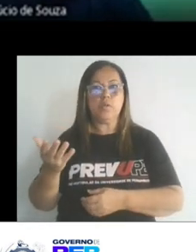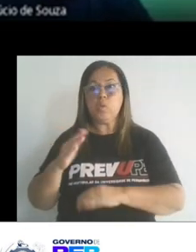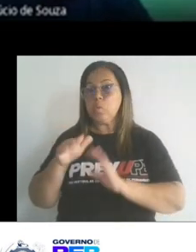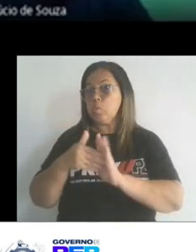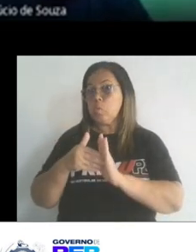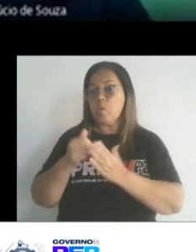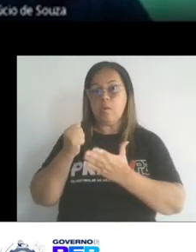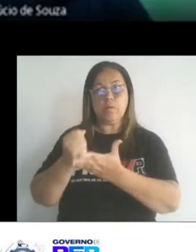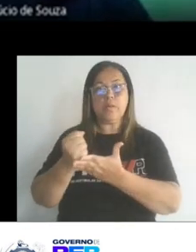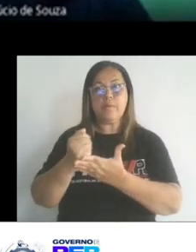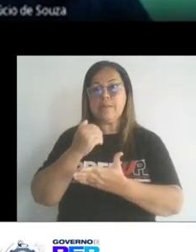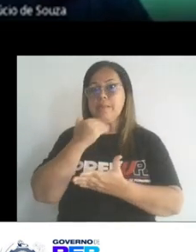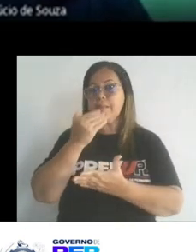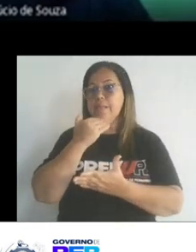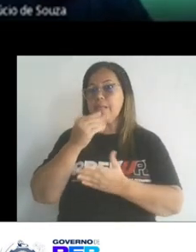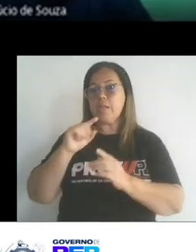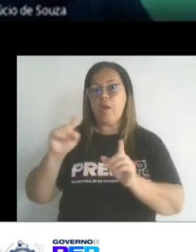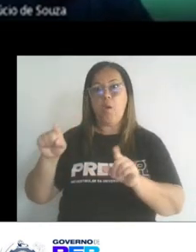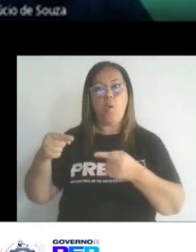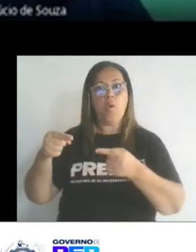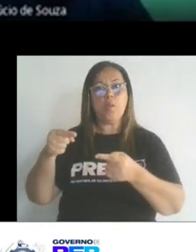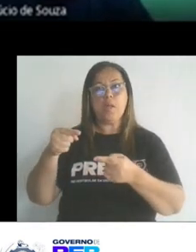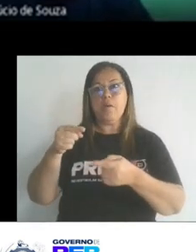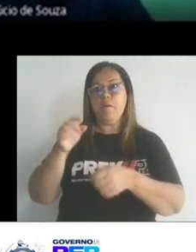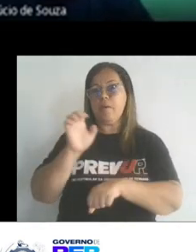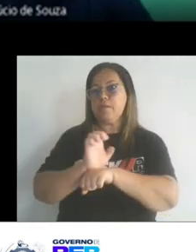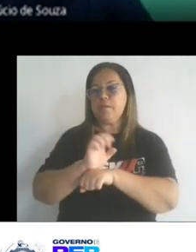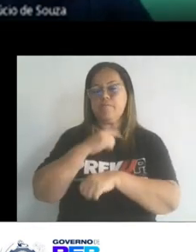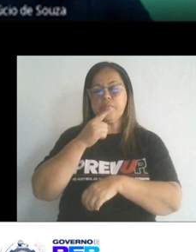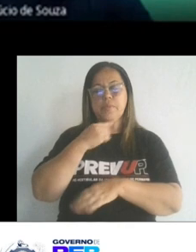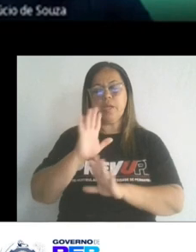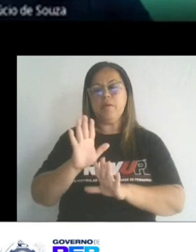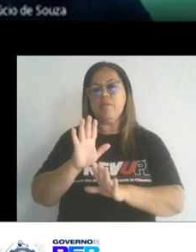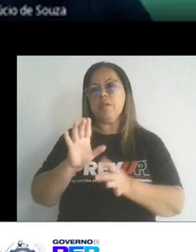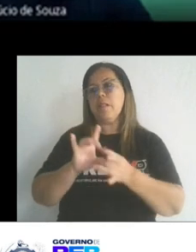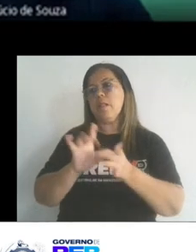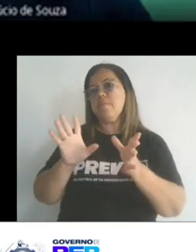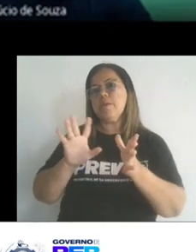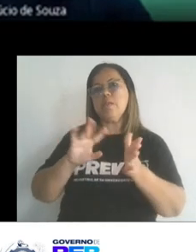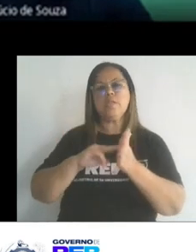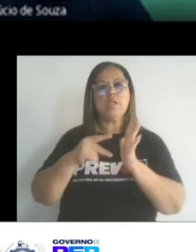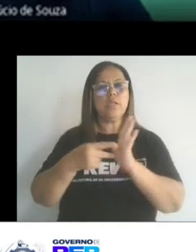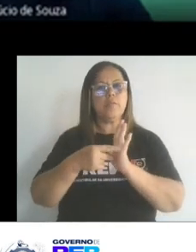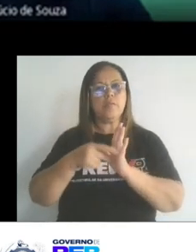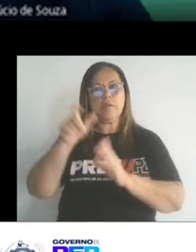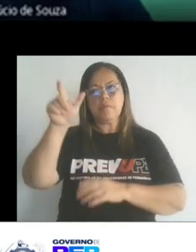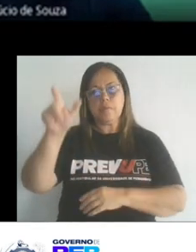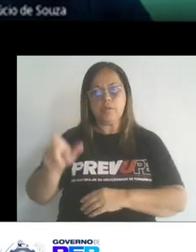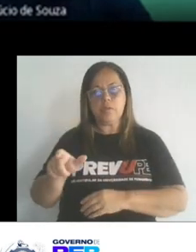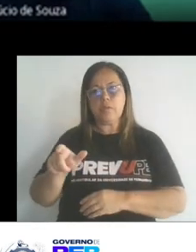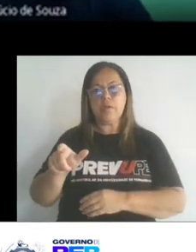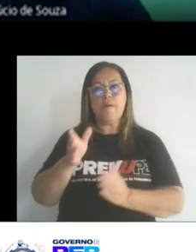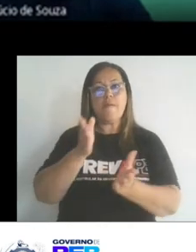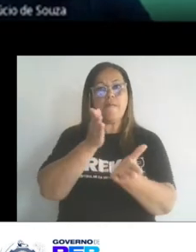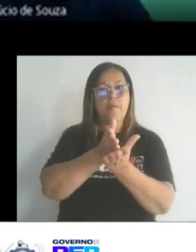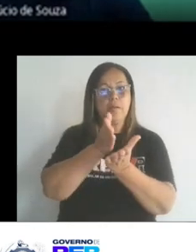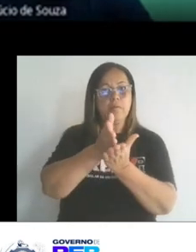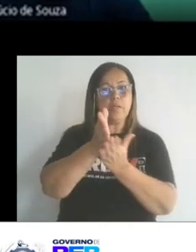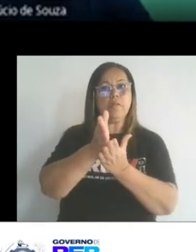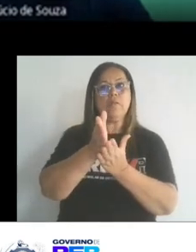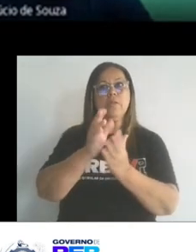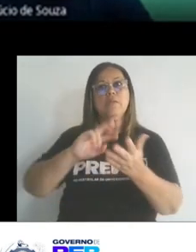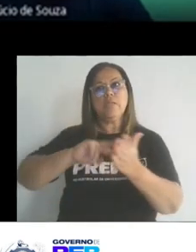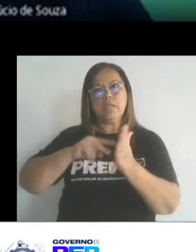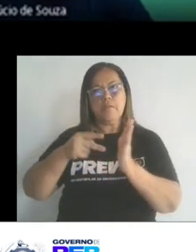nada fora do Estado se o liberalismo significa indivíduo o fascismo significa Estado